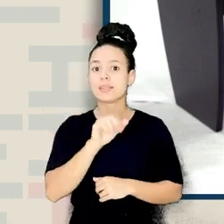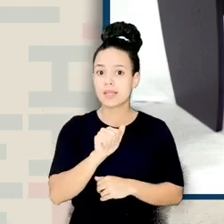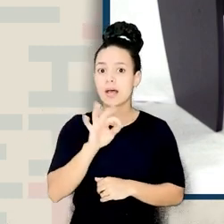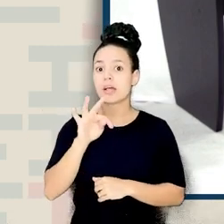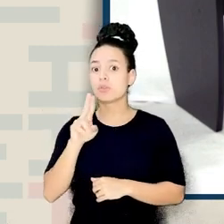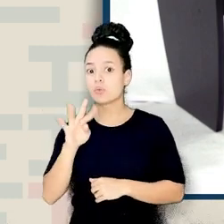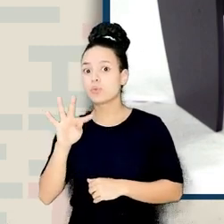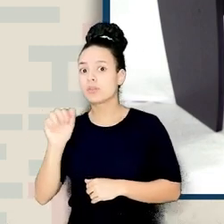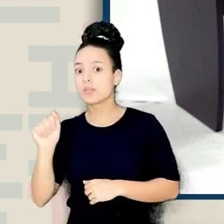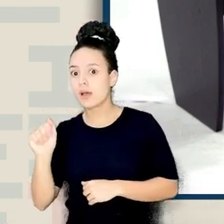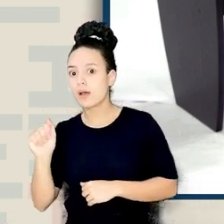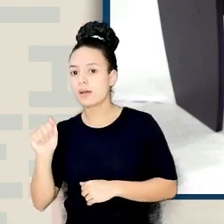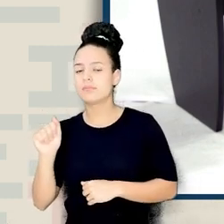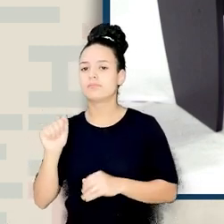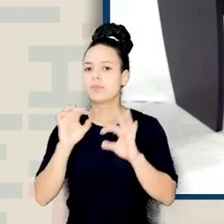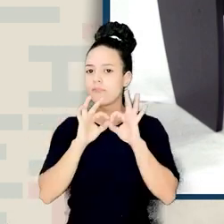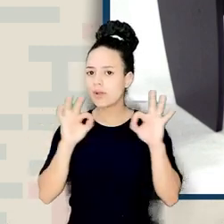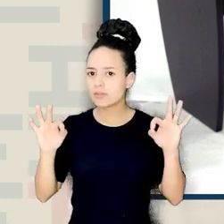tá, tum, tá.